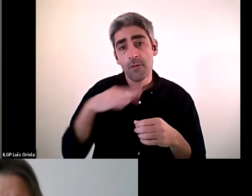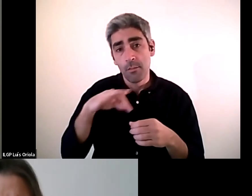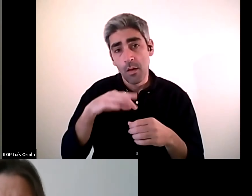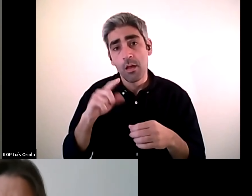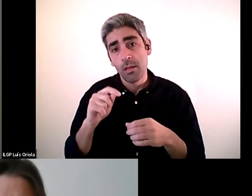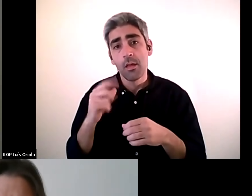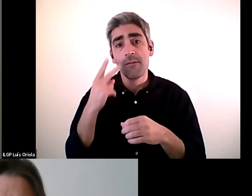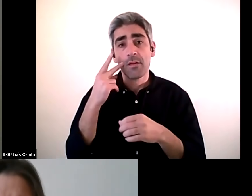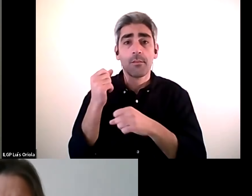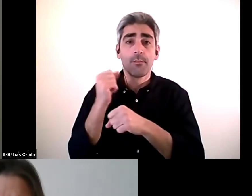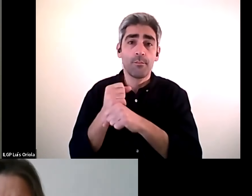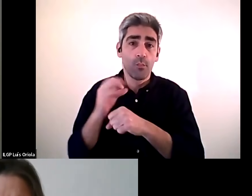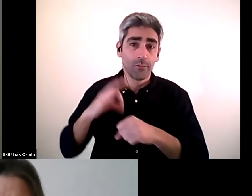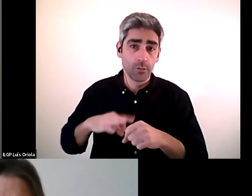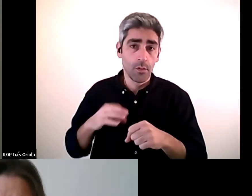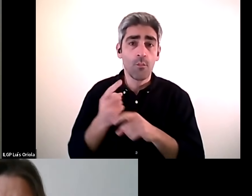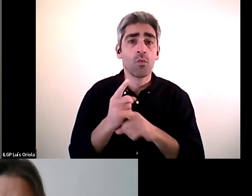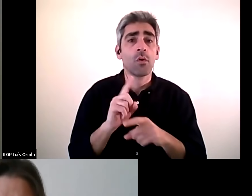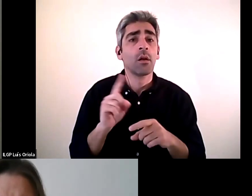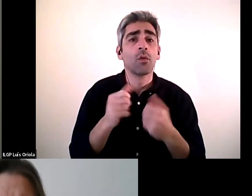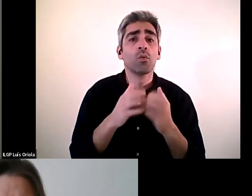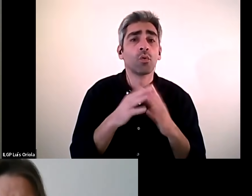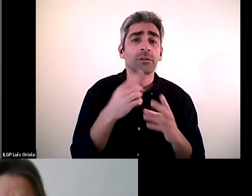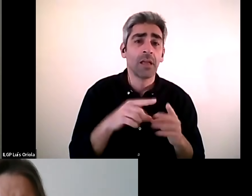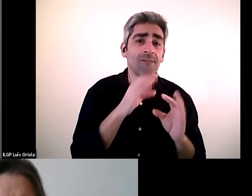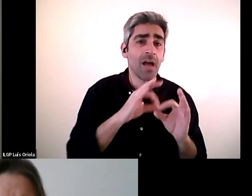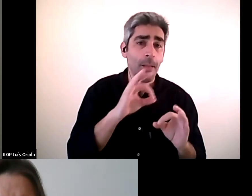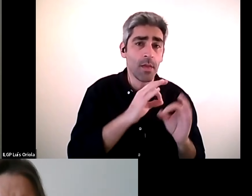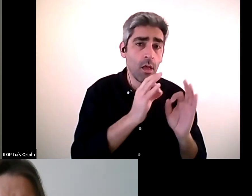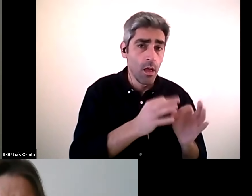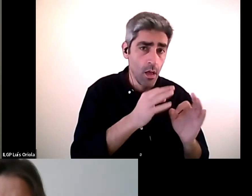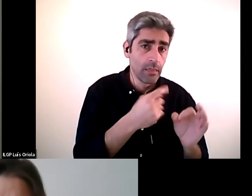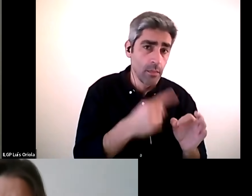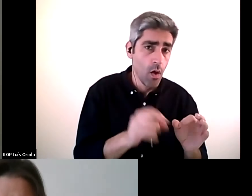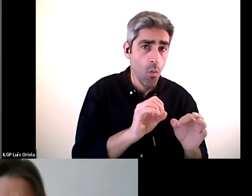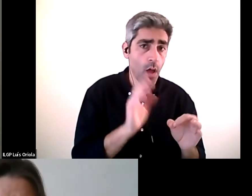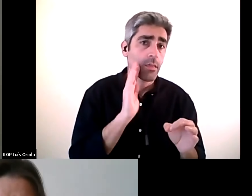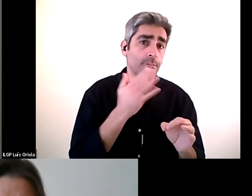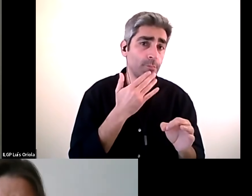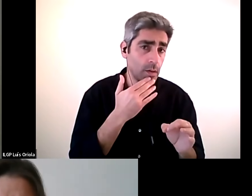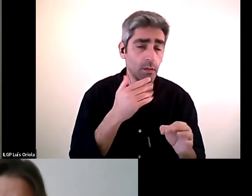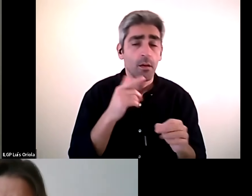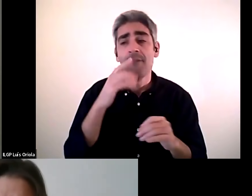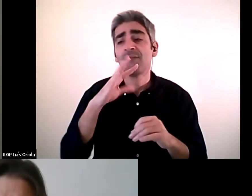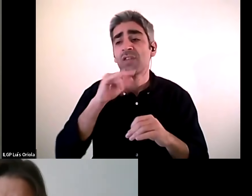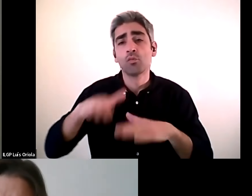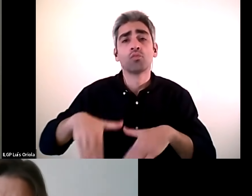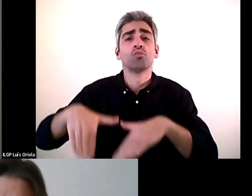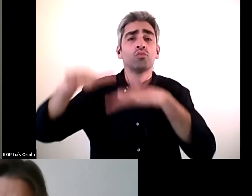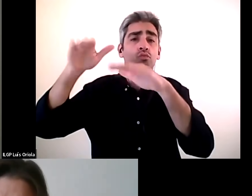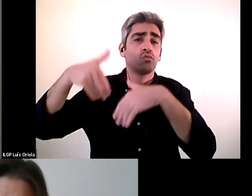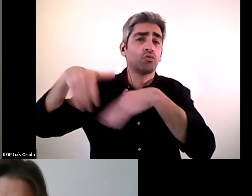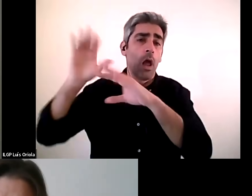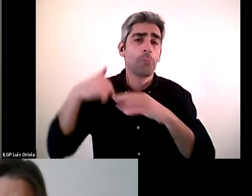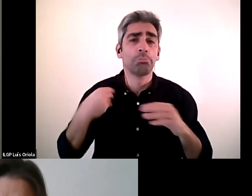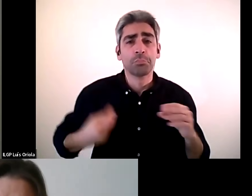vida profissional, porque nem toda a gente tem família a quem cuidar, ou poderão já ter pessoas, filhos crescidos, e portanto nesse sentido também